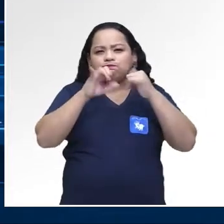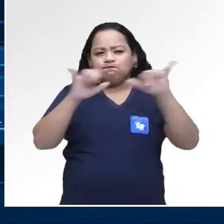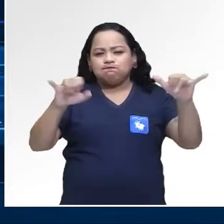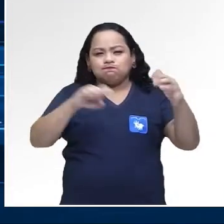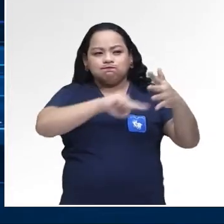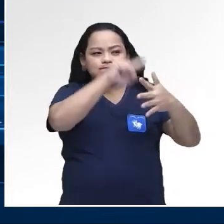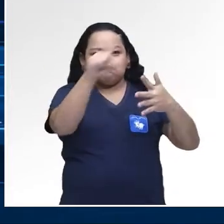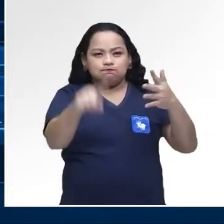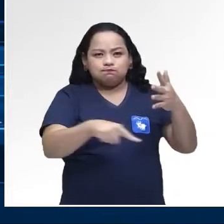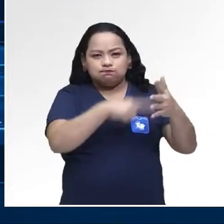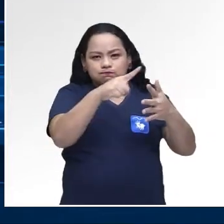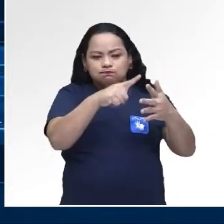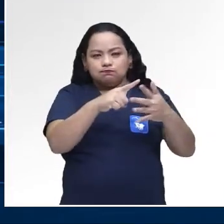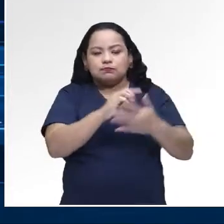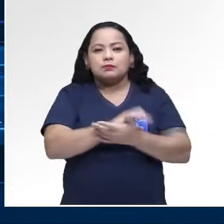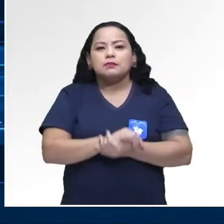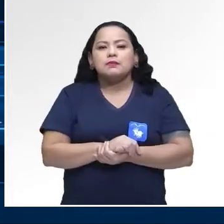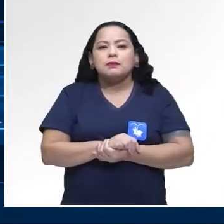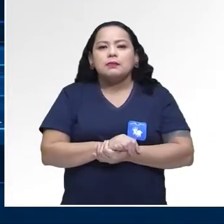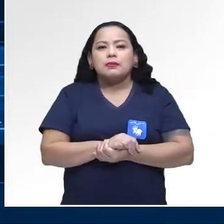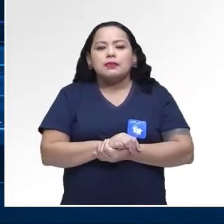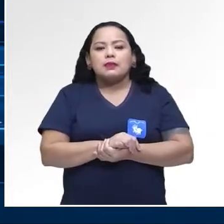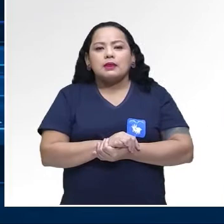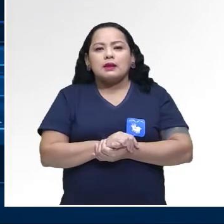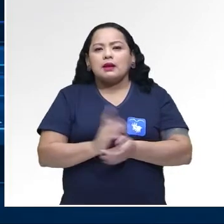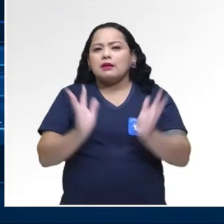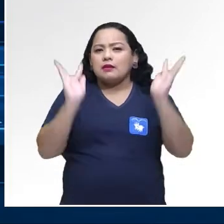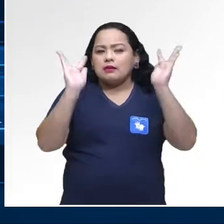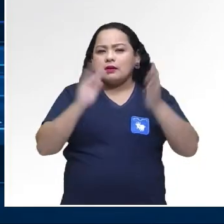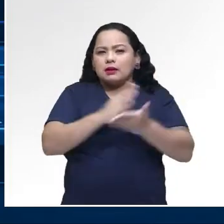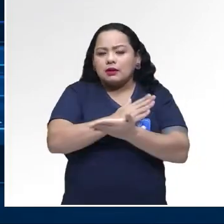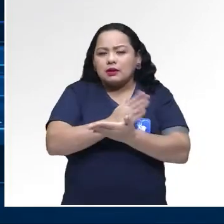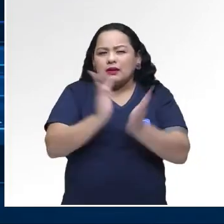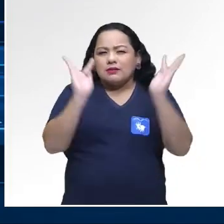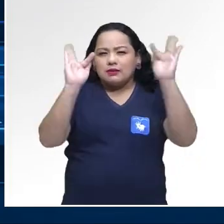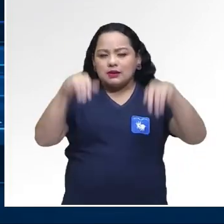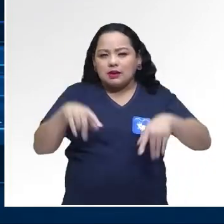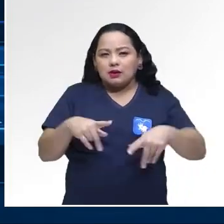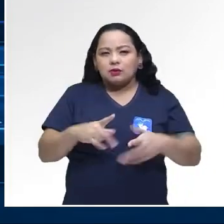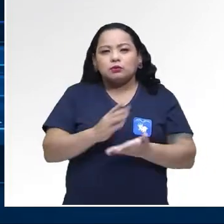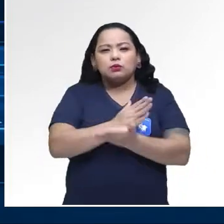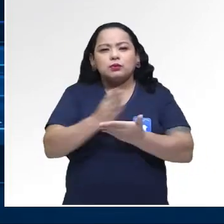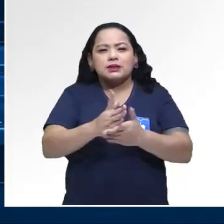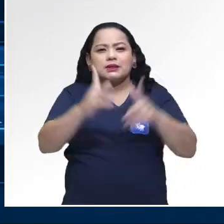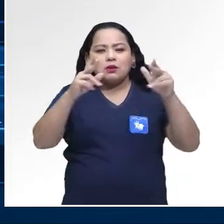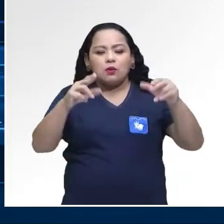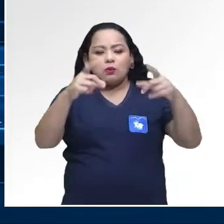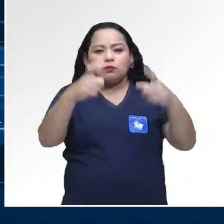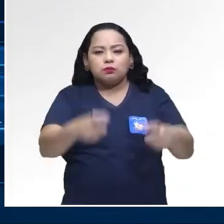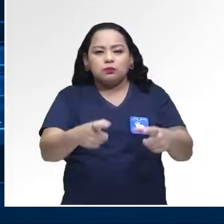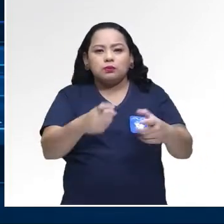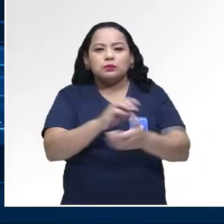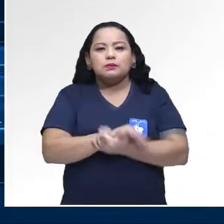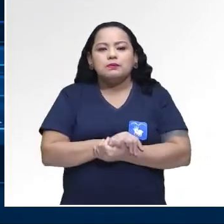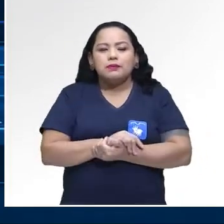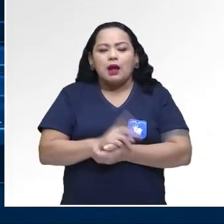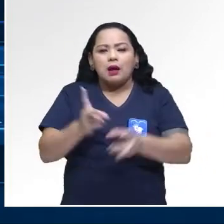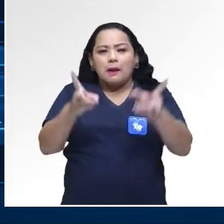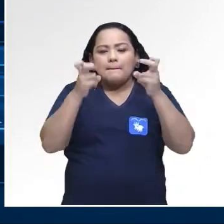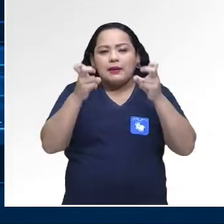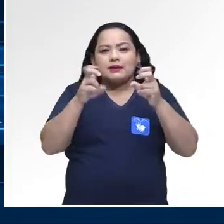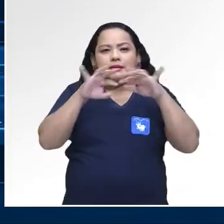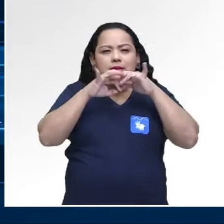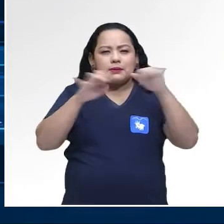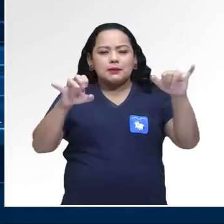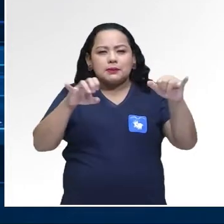fechado. Ele vai terminar e começar no mesmo ponto. Daí a gente vai observar que nesse circuito há